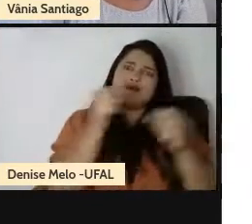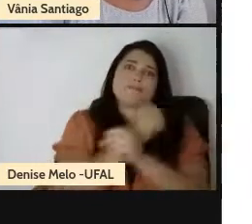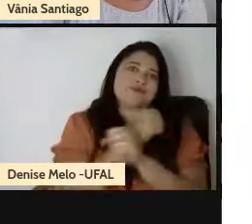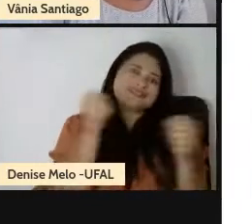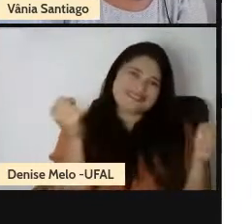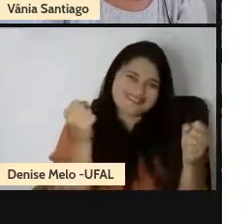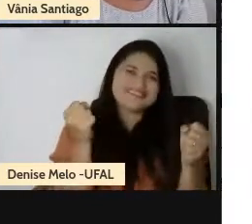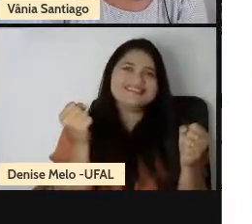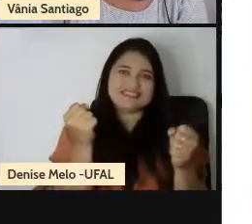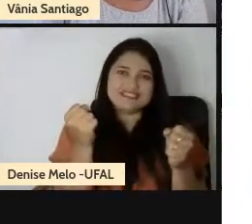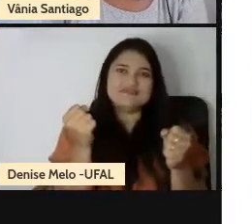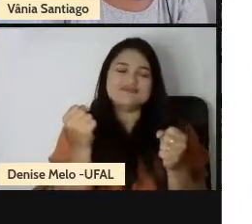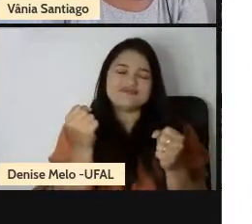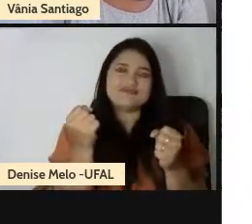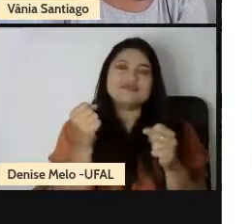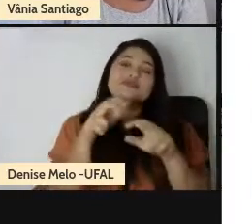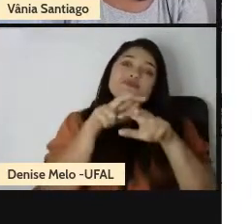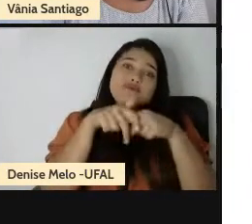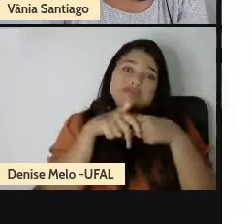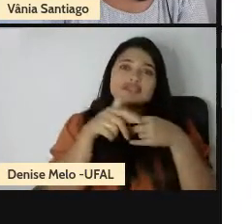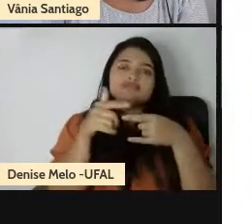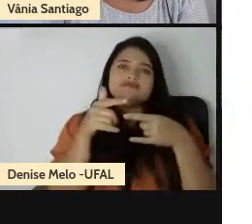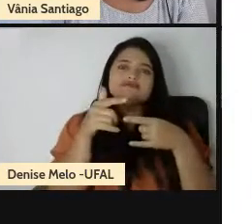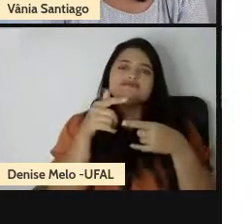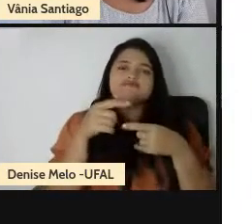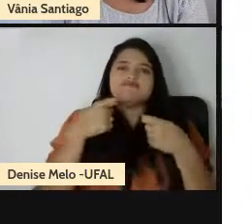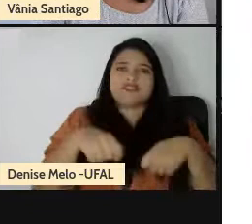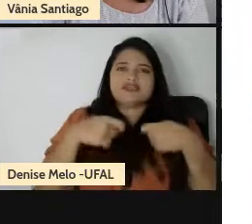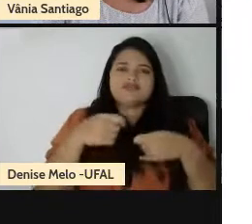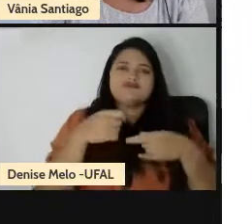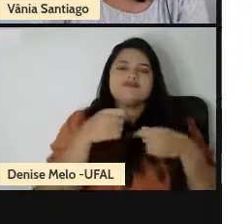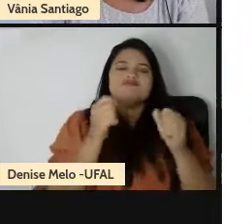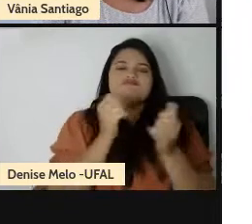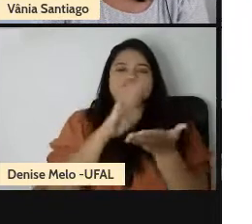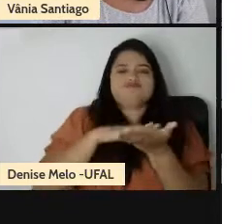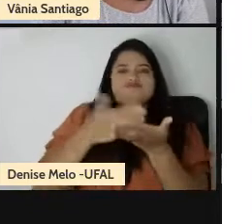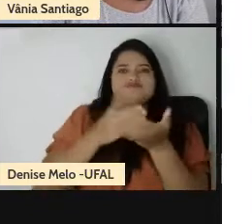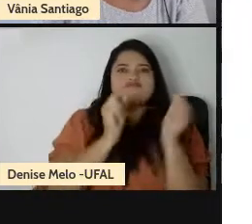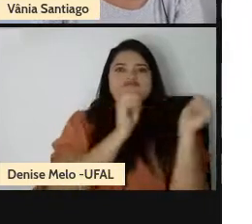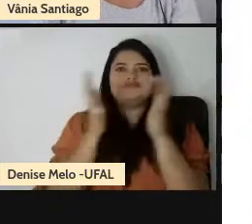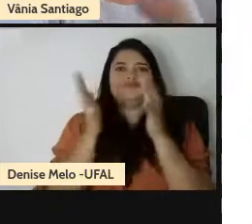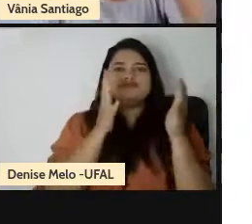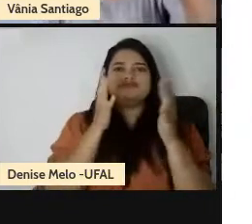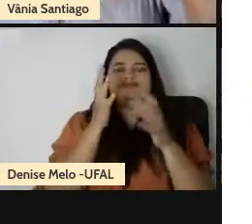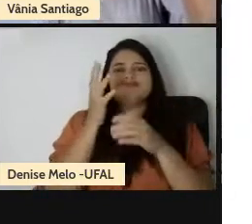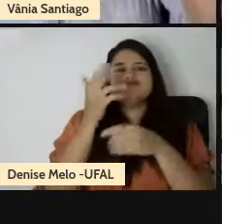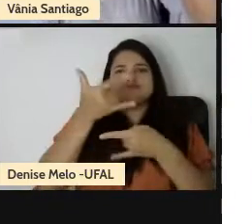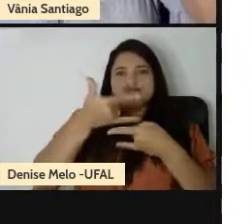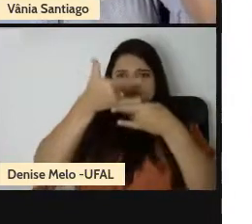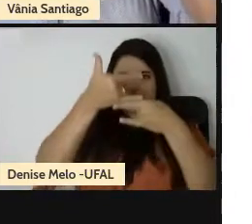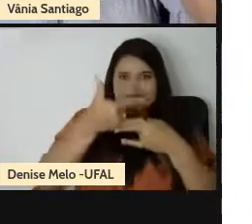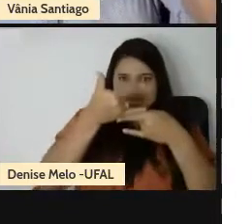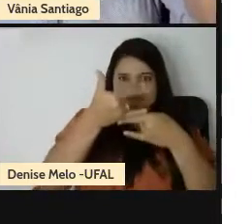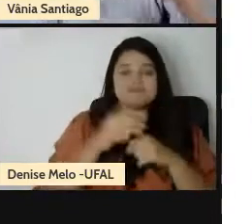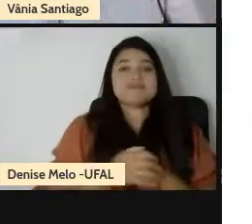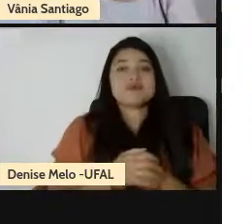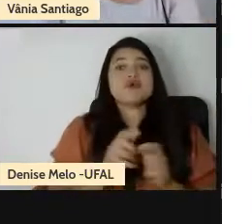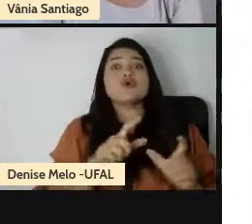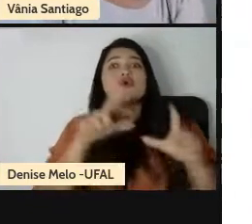foi transmitido via streaming a interpretação. E no MASP, uma outra imagem que